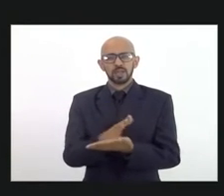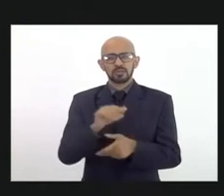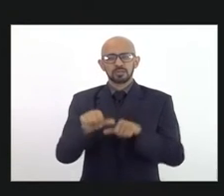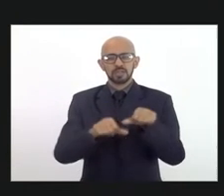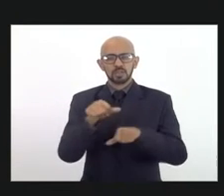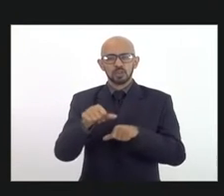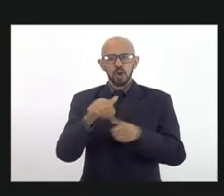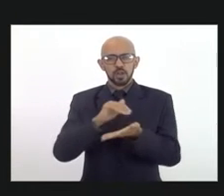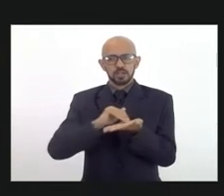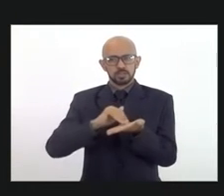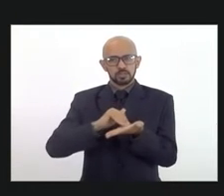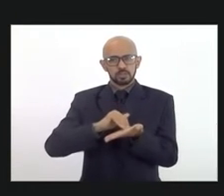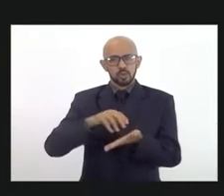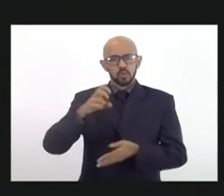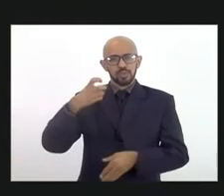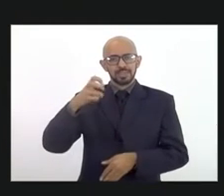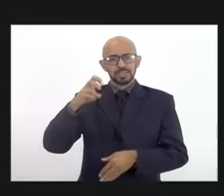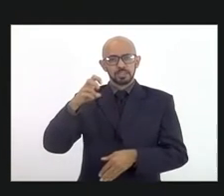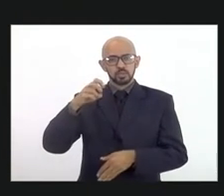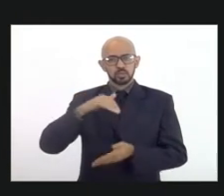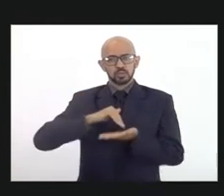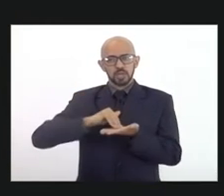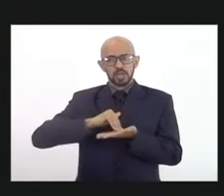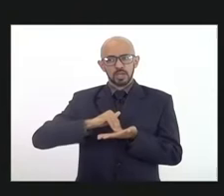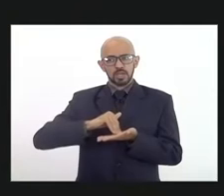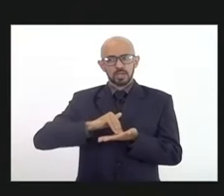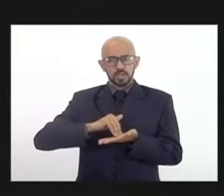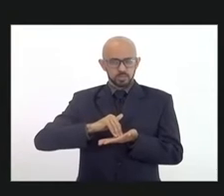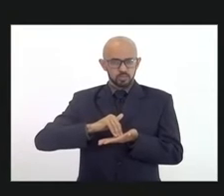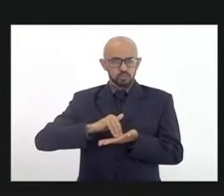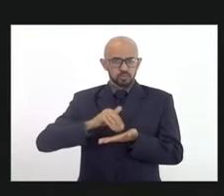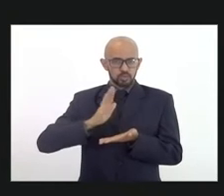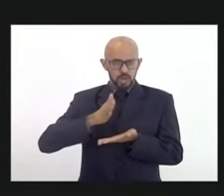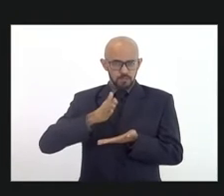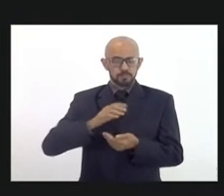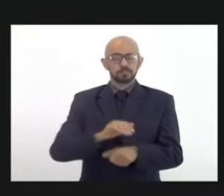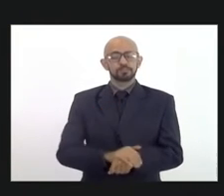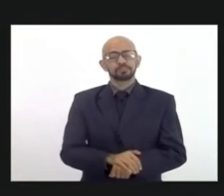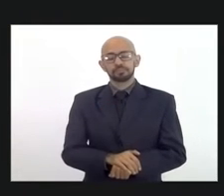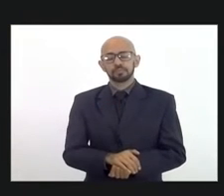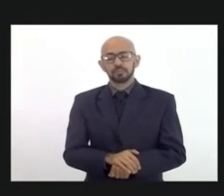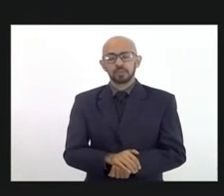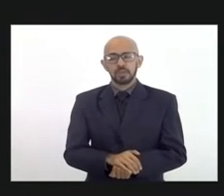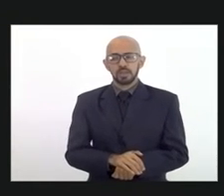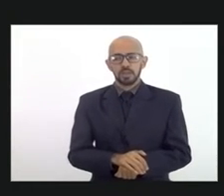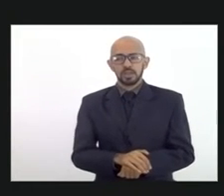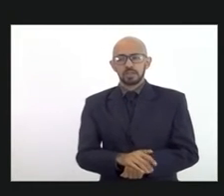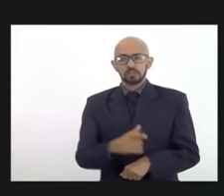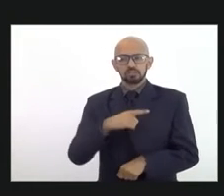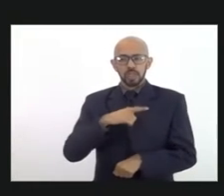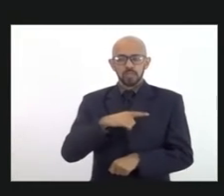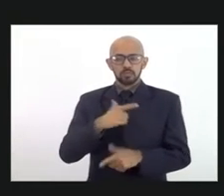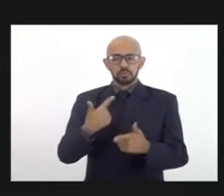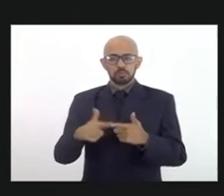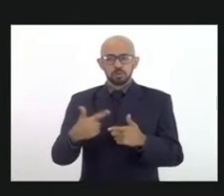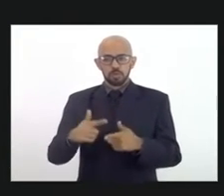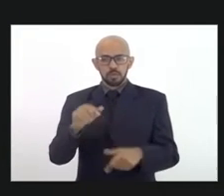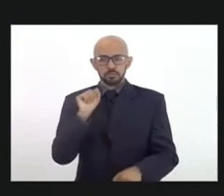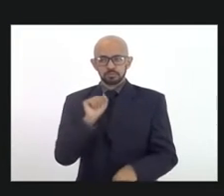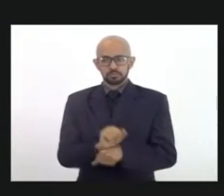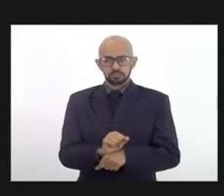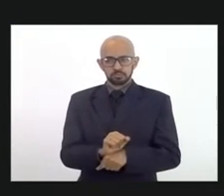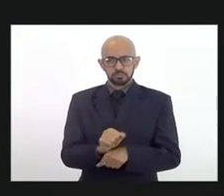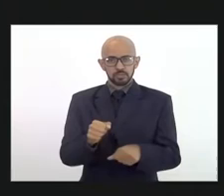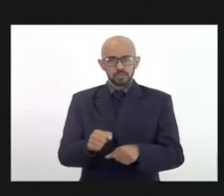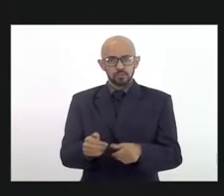secretários, né? O quinto secretário, o secretário Vinícius Fará. Você tem que considerar que houve uma interrupção, né? Considerando o